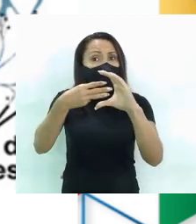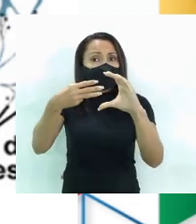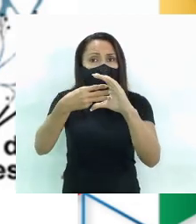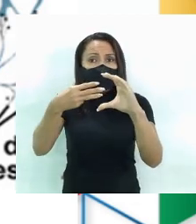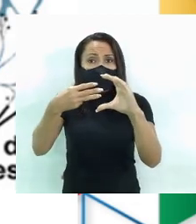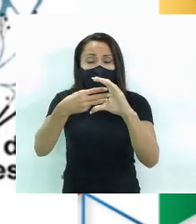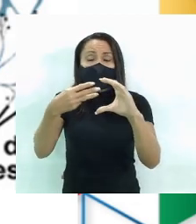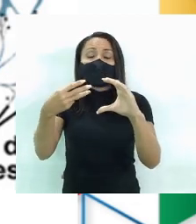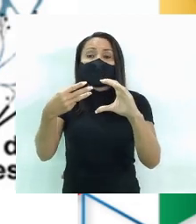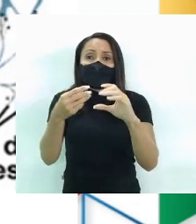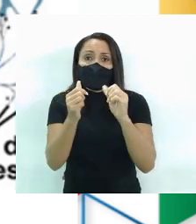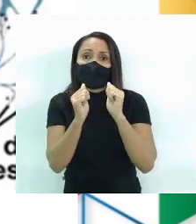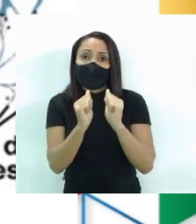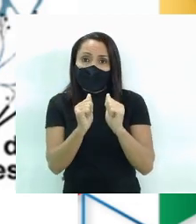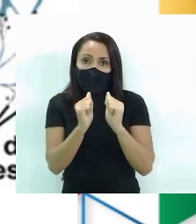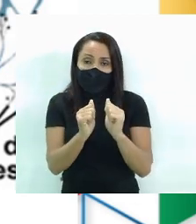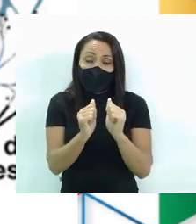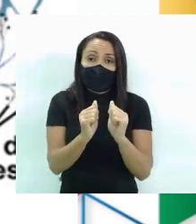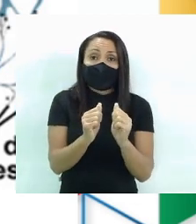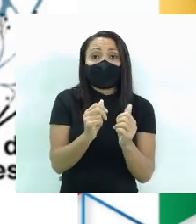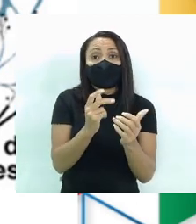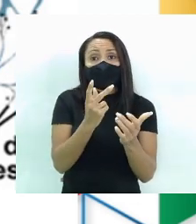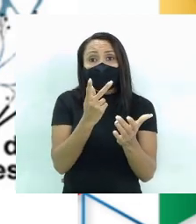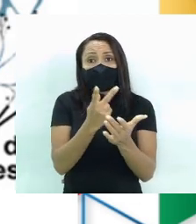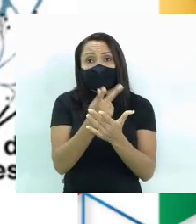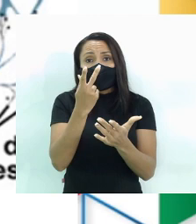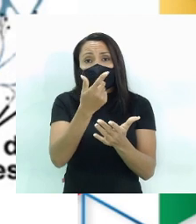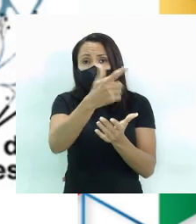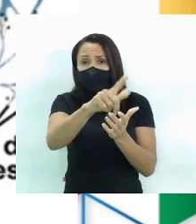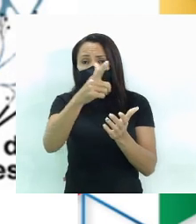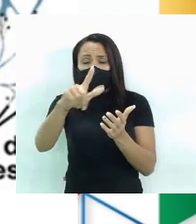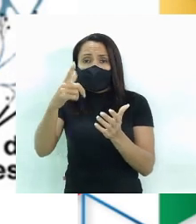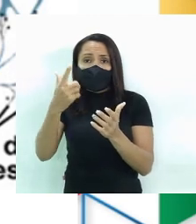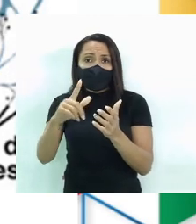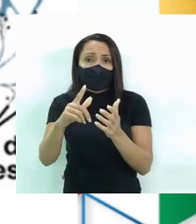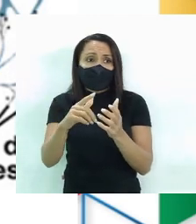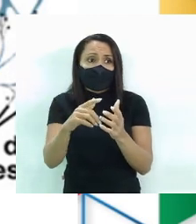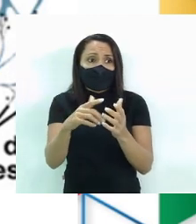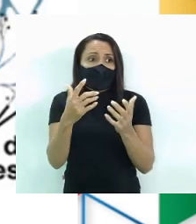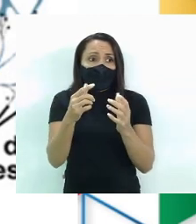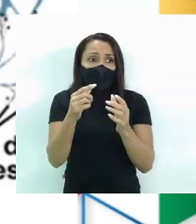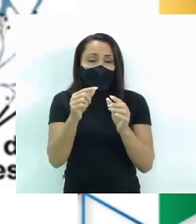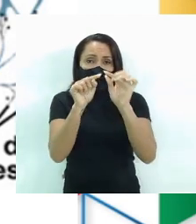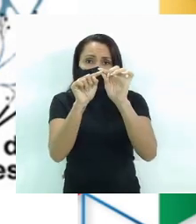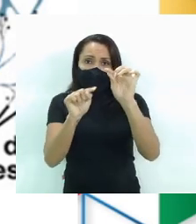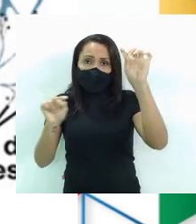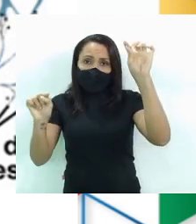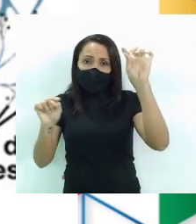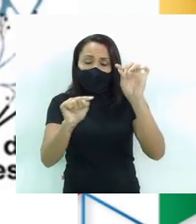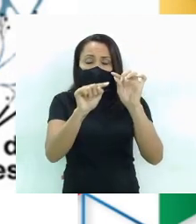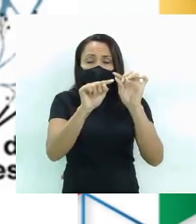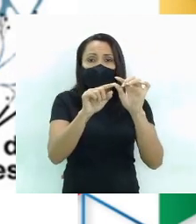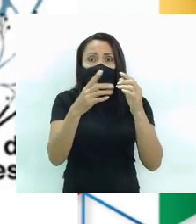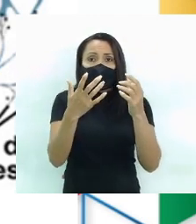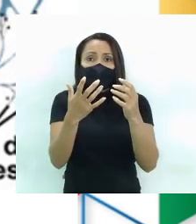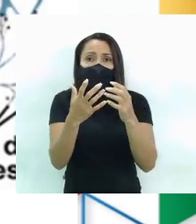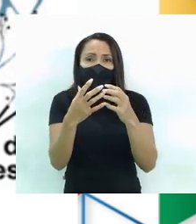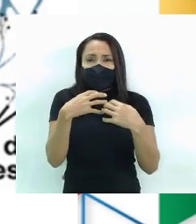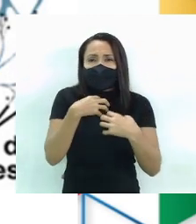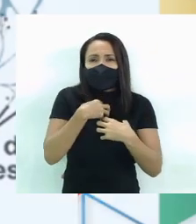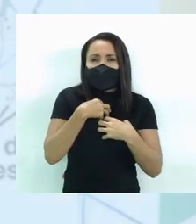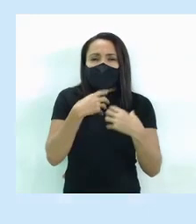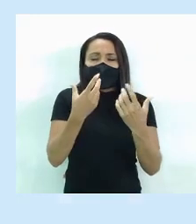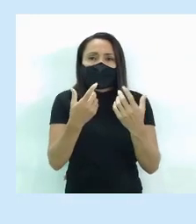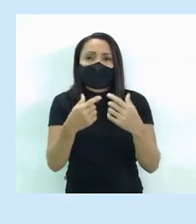Estas células podem ser tanto outros neurônios como células sensoriais, musculares ou glandulares. Vocês